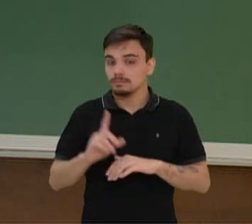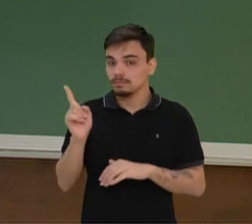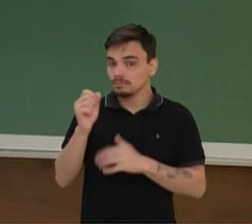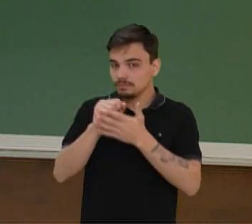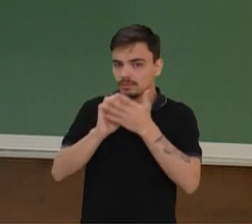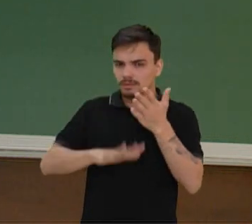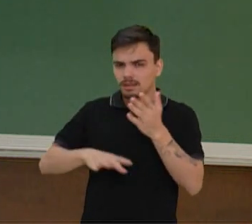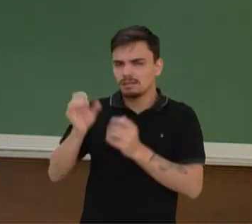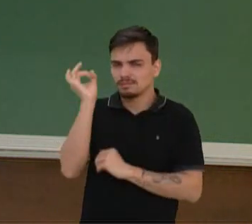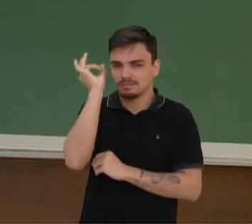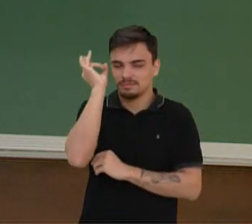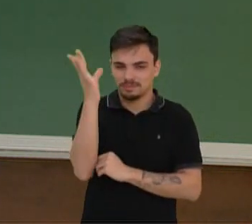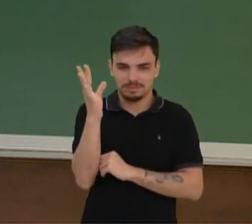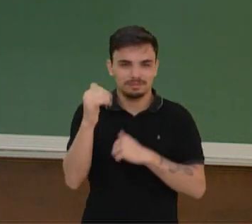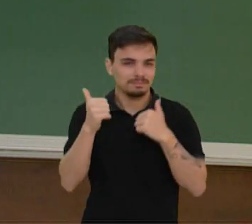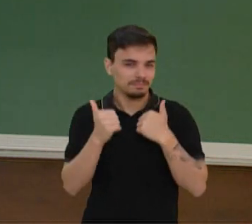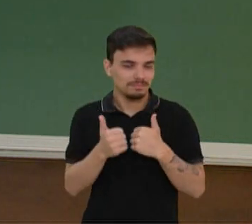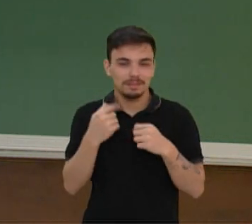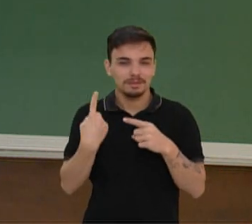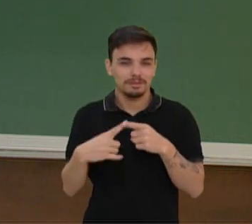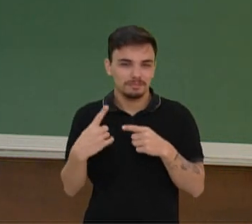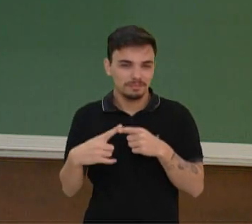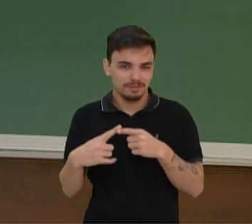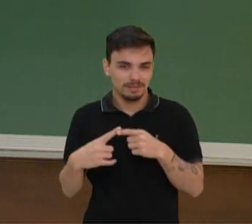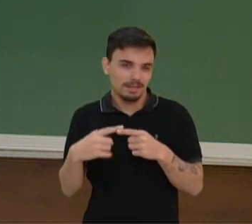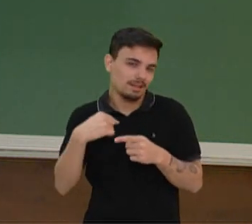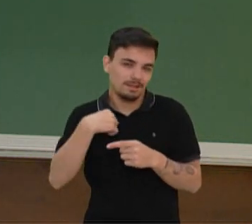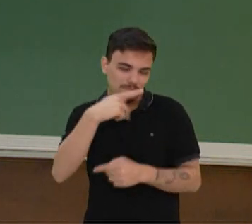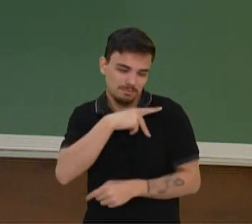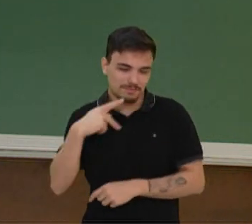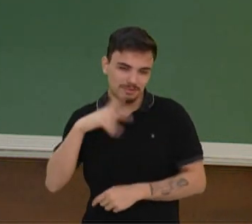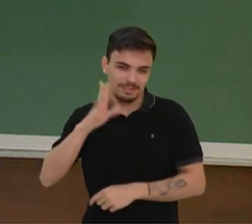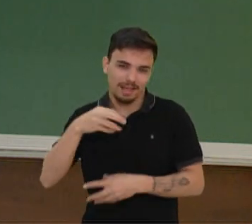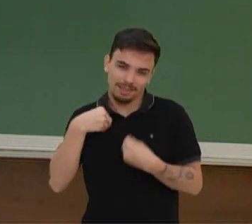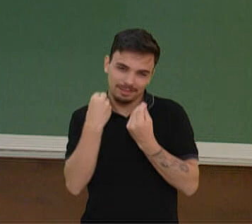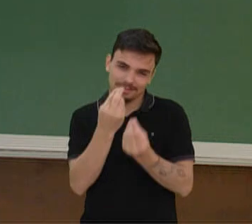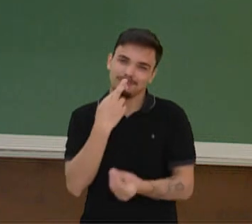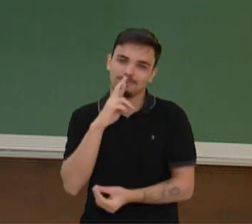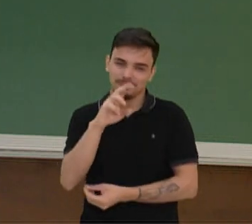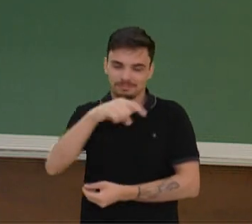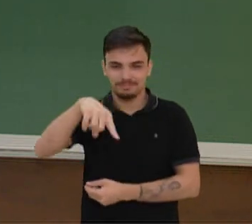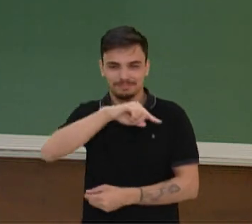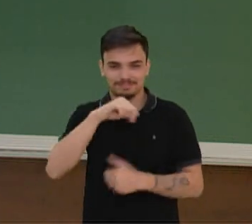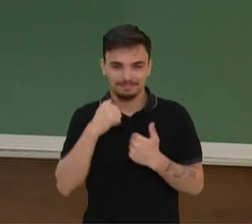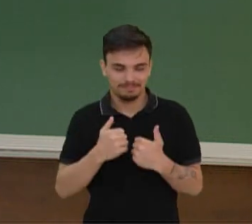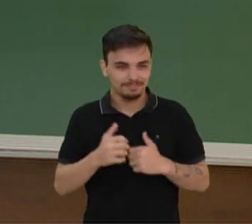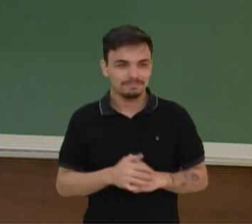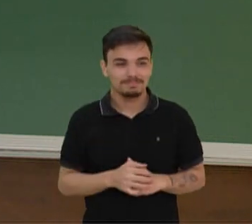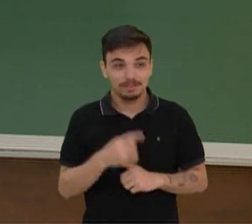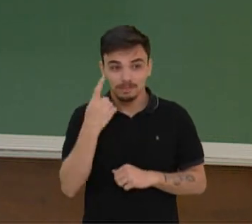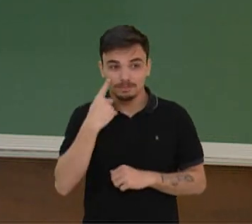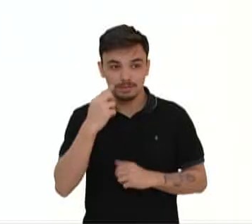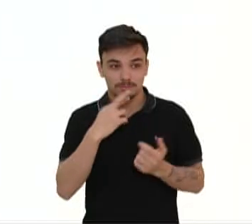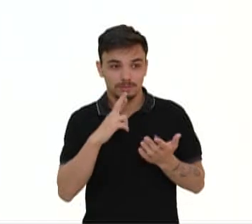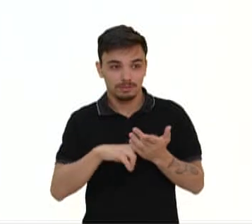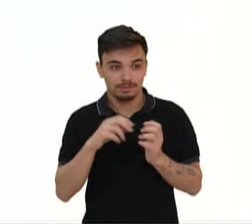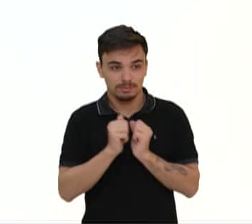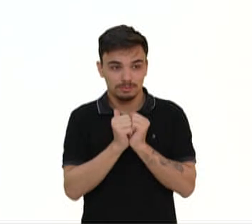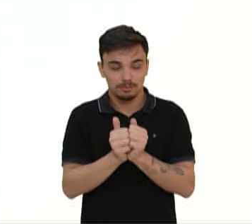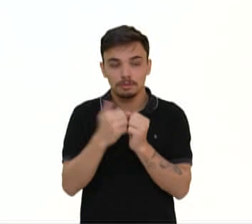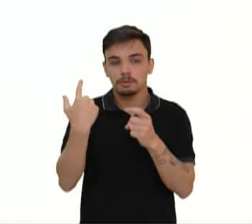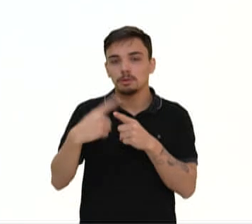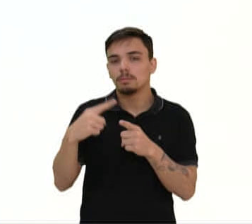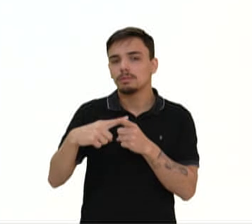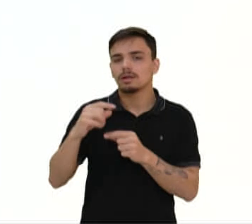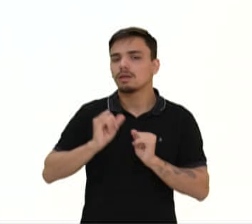essa atividade foi muito fácil, porque praticamente a professora Adriana já deu a resposta, não é? Vamos ver a resposta juntos? Porque